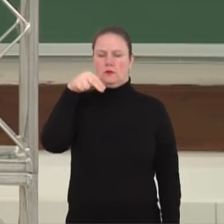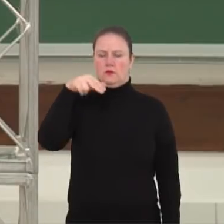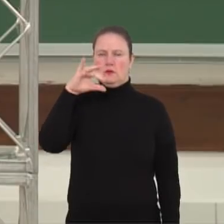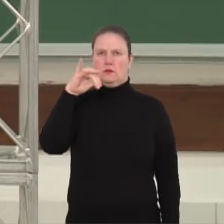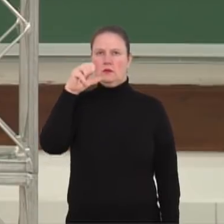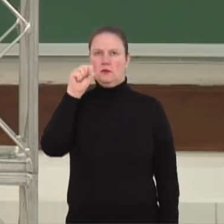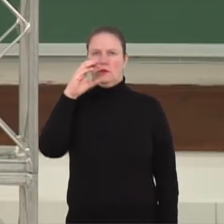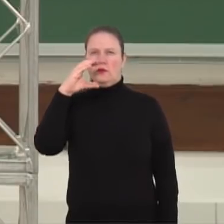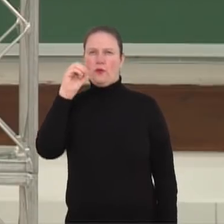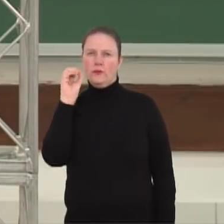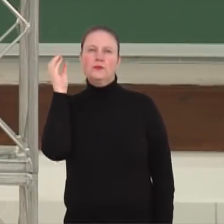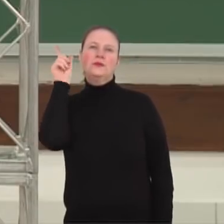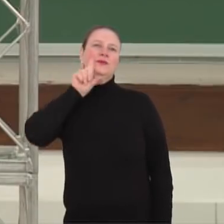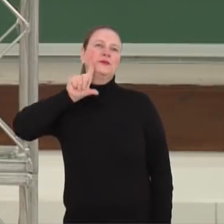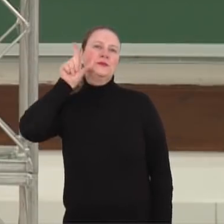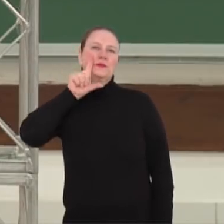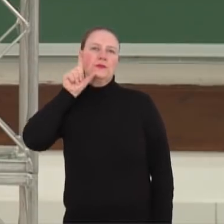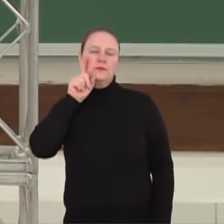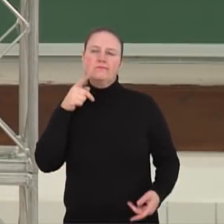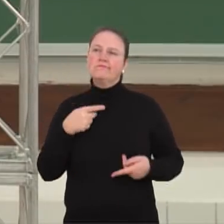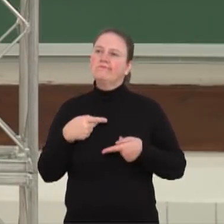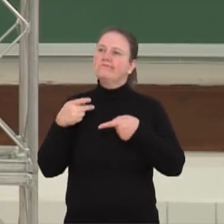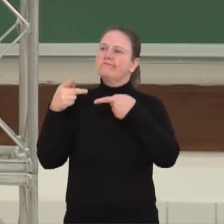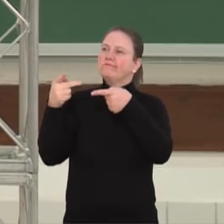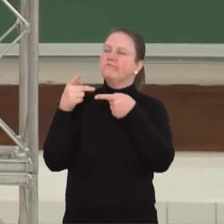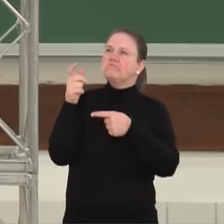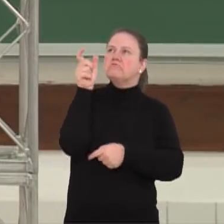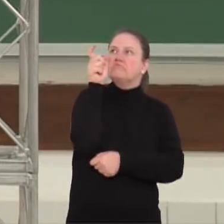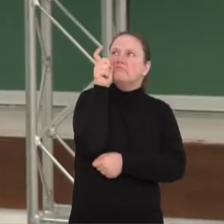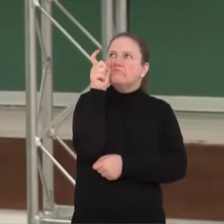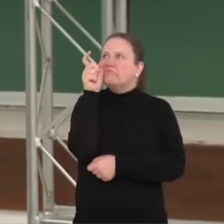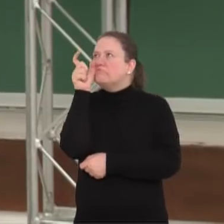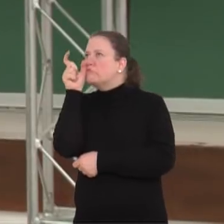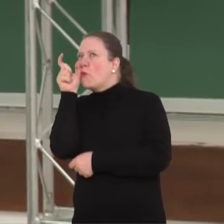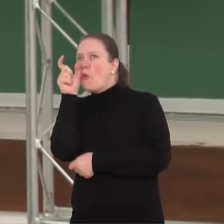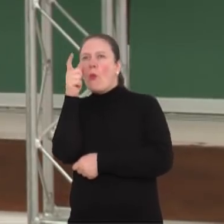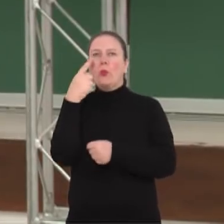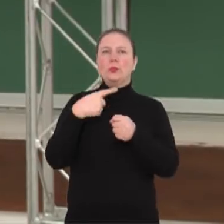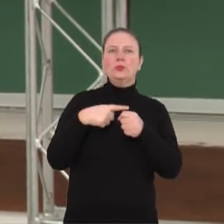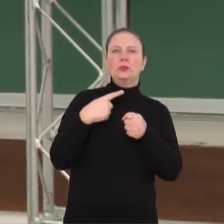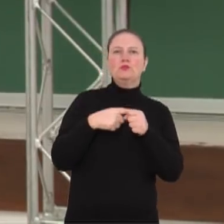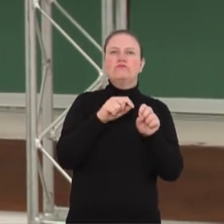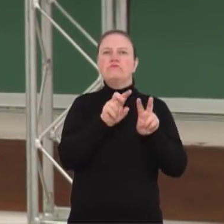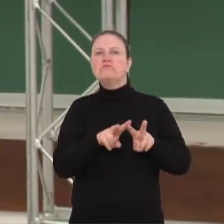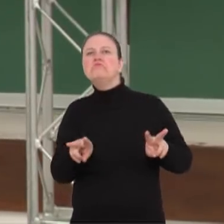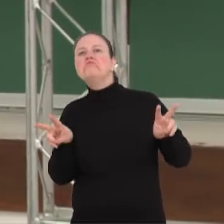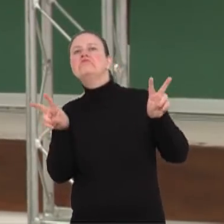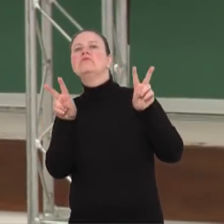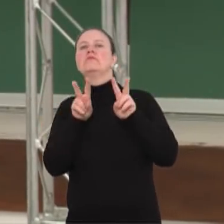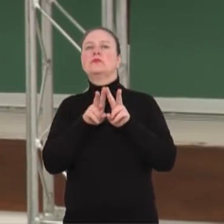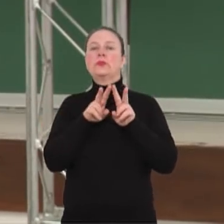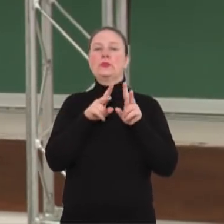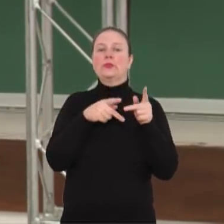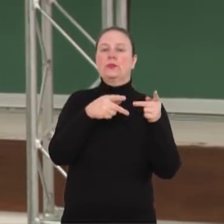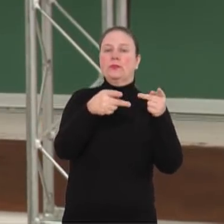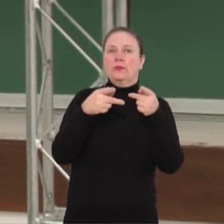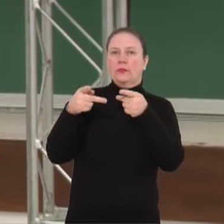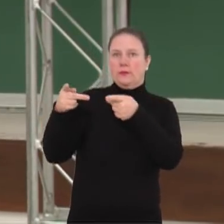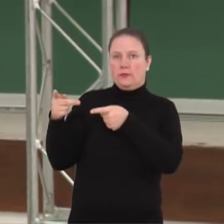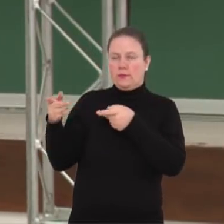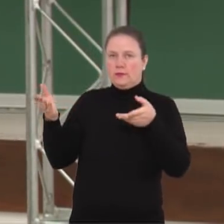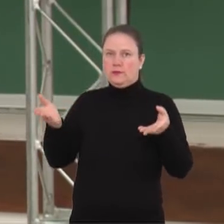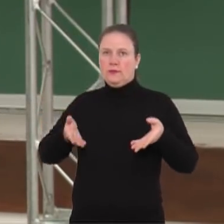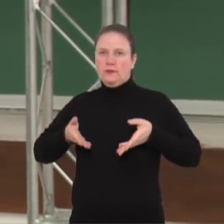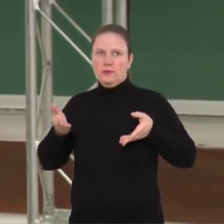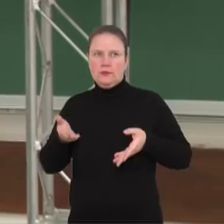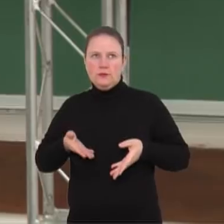até a Califórnia, deu uma passeadinha por São Francisco, conheceu a cidade, viu os pontos turísticos. Hoje a gente vai conhecer, vamos